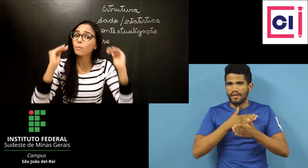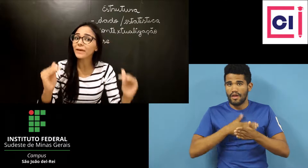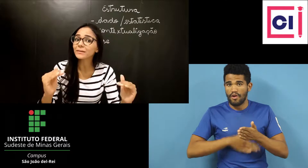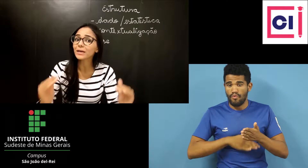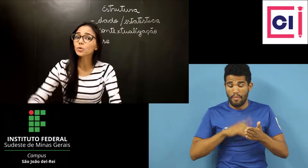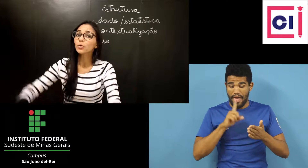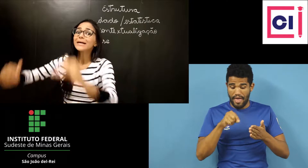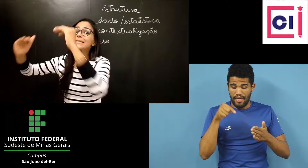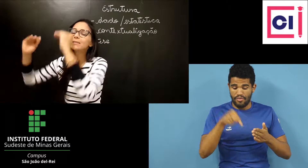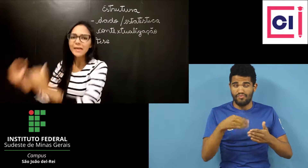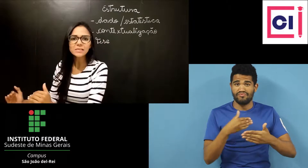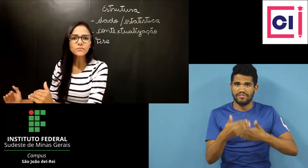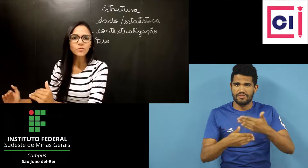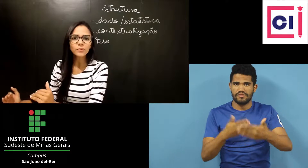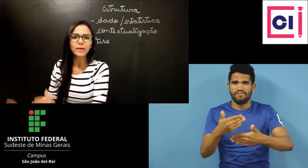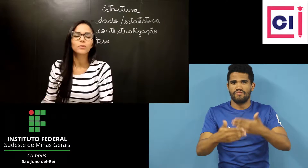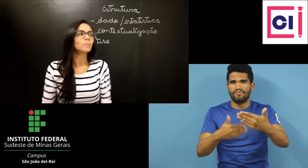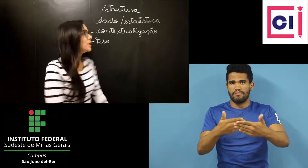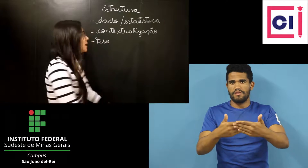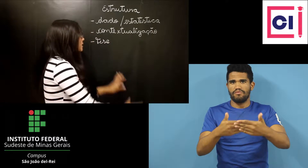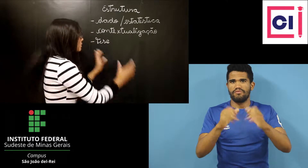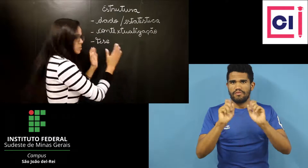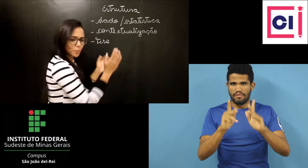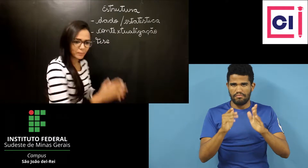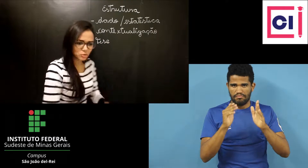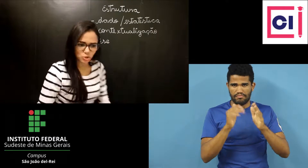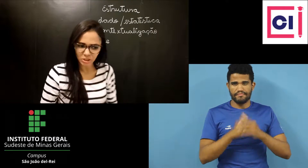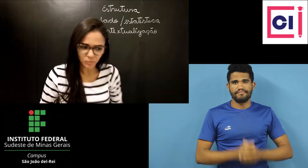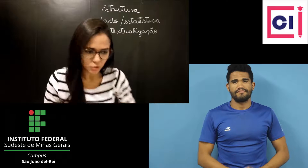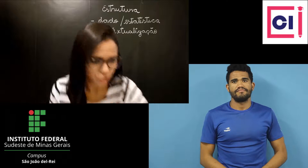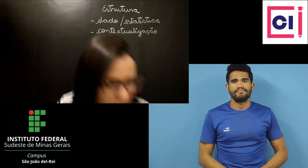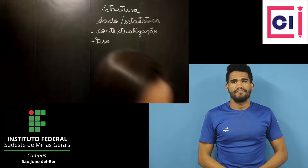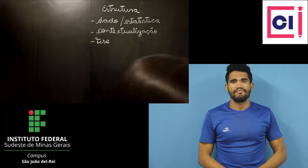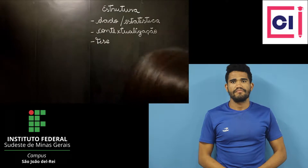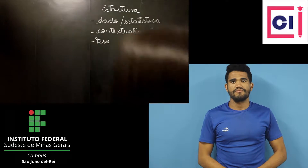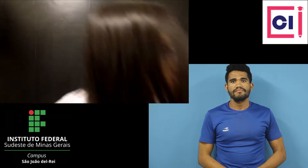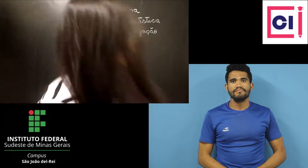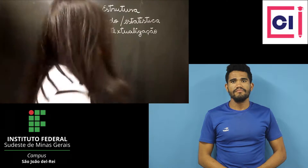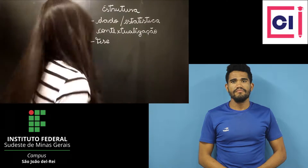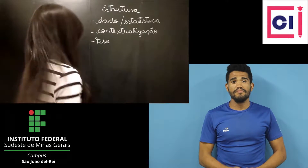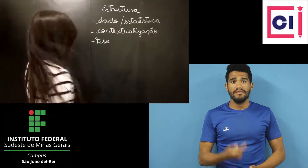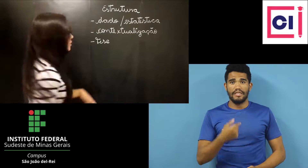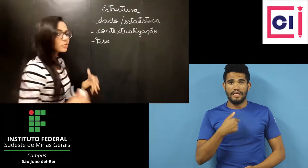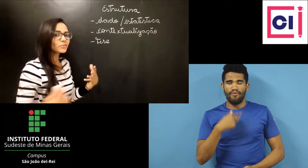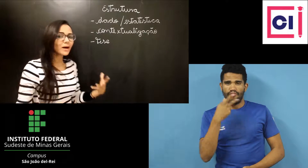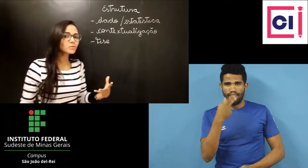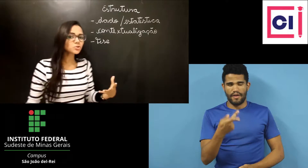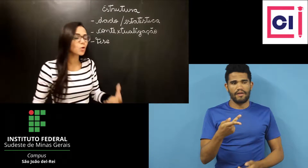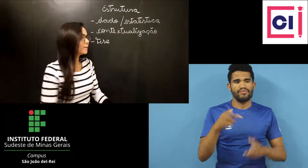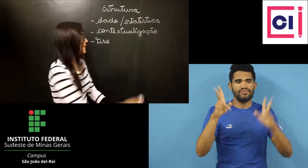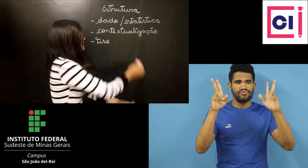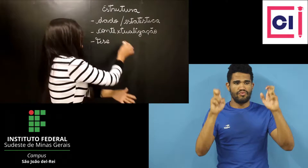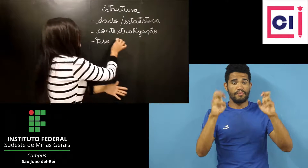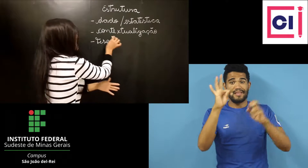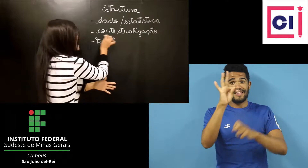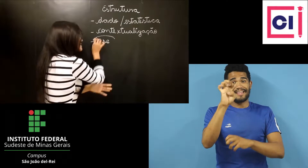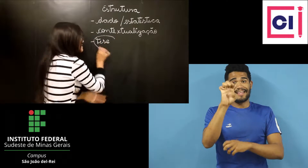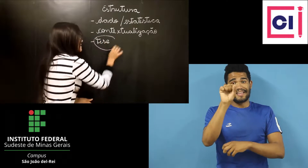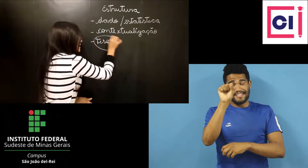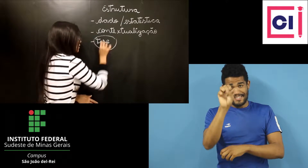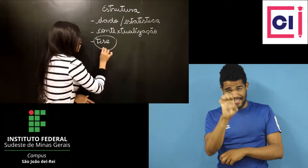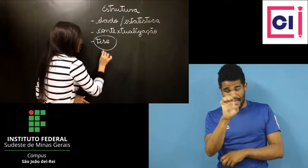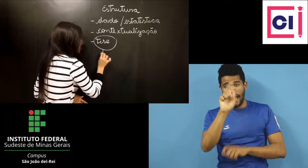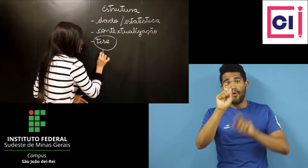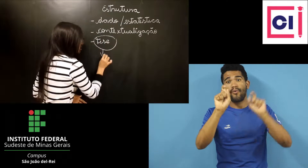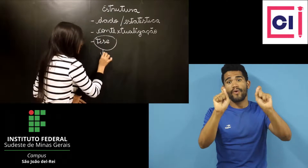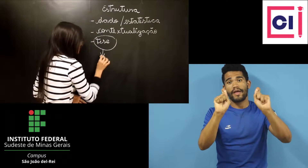Você argumenta no desenvolvimento. Então, deixa eu pegar meu giz. Cadê meu giz? Aqui. Quando eu falo sobre